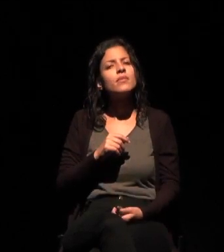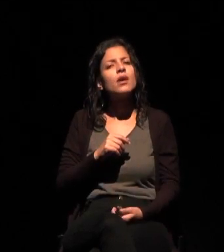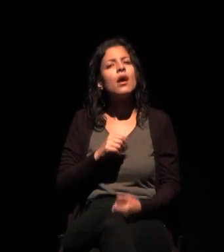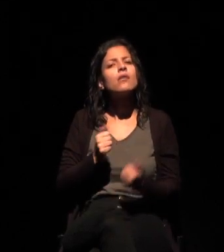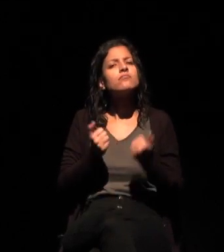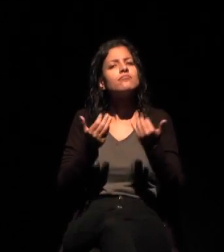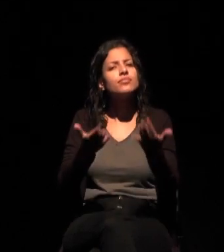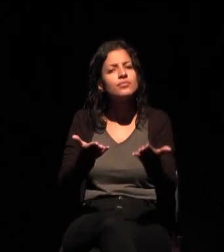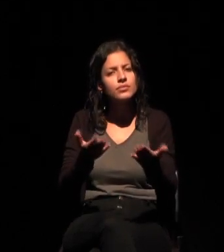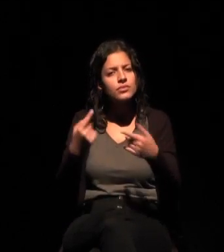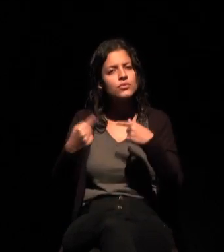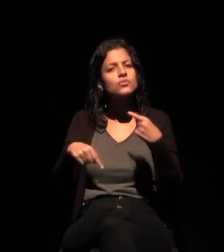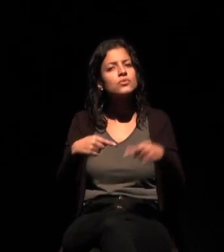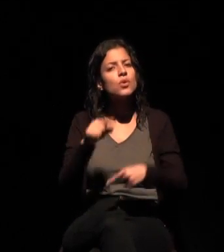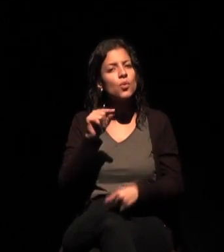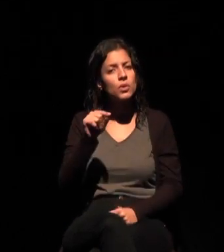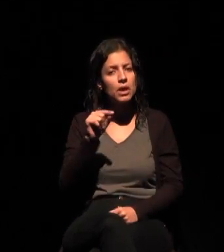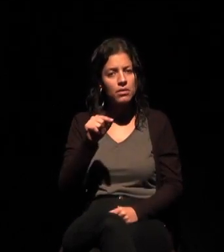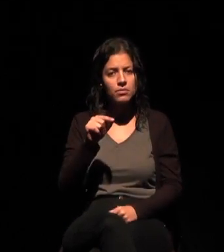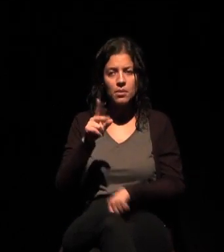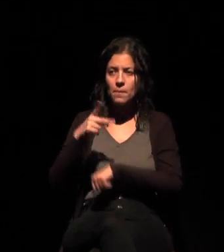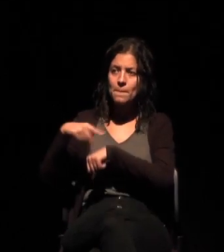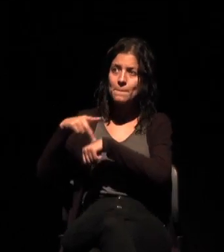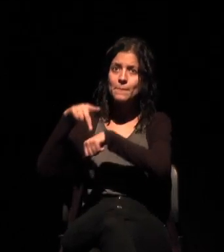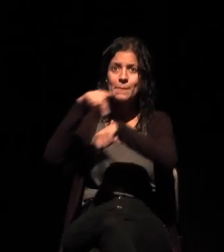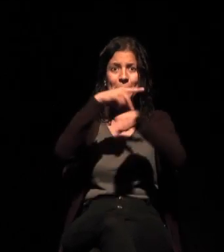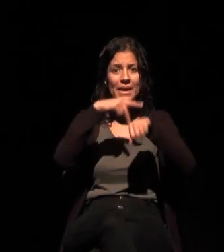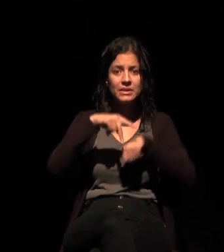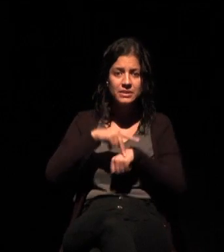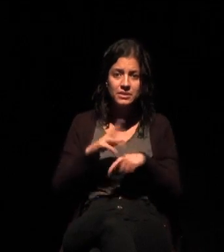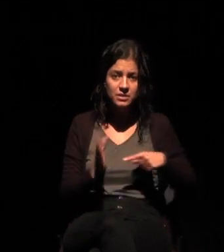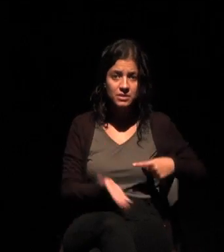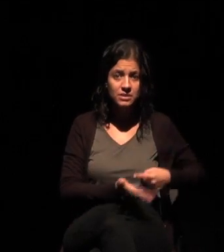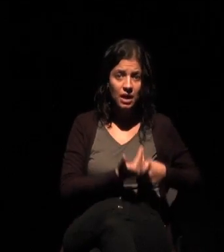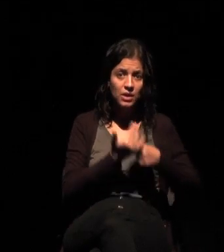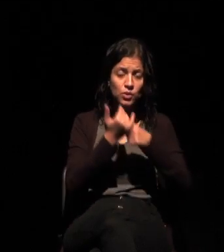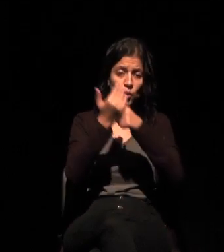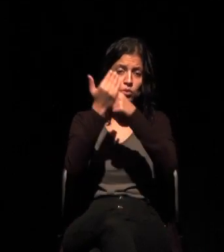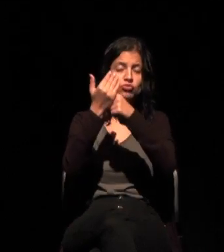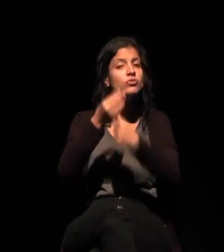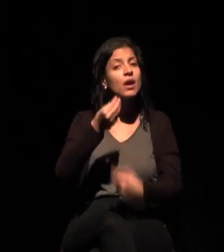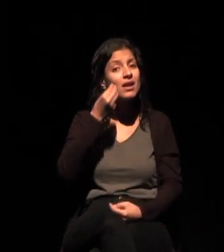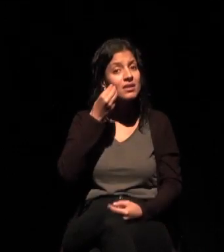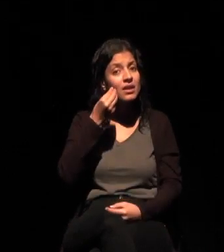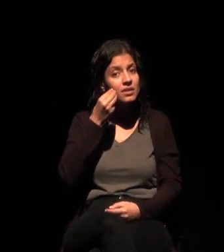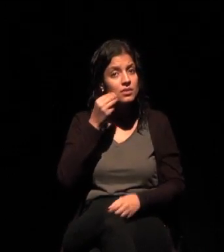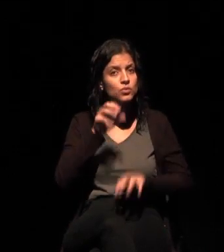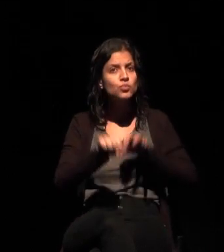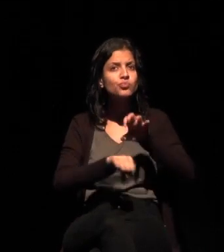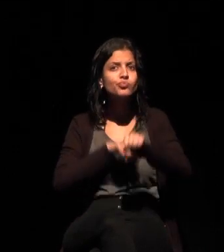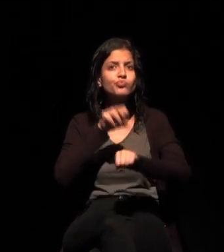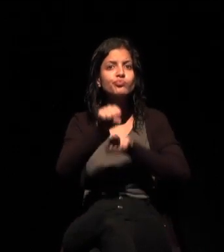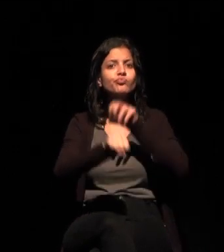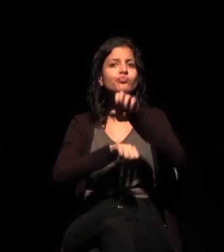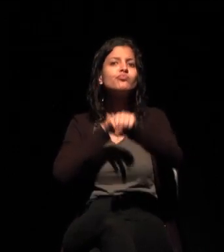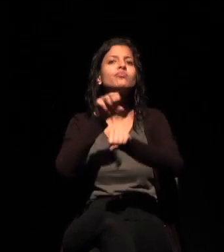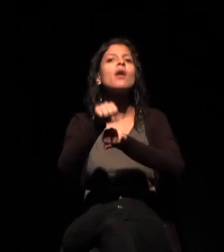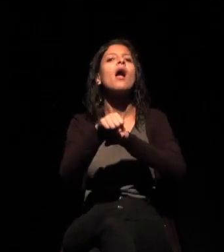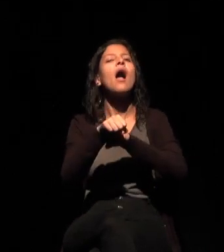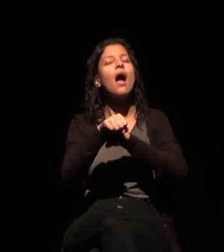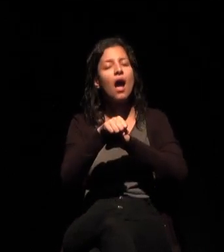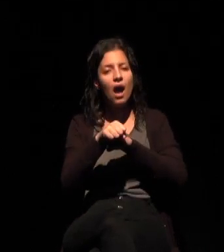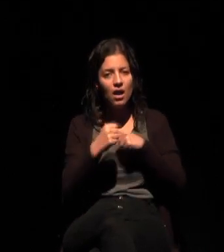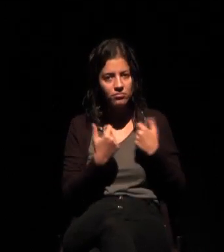corrida do todos pela mesma coisa ou faz sentido que caminhávamos para um